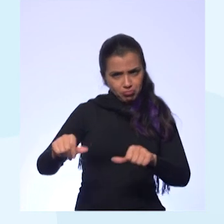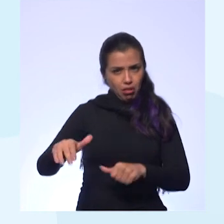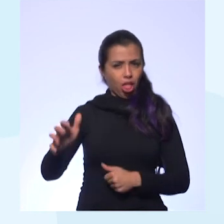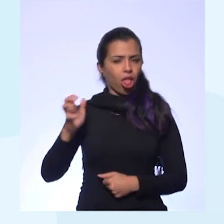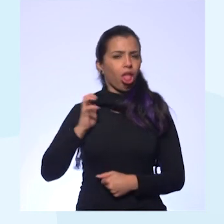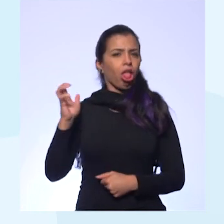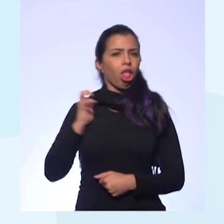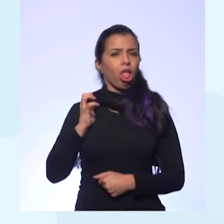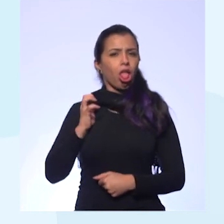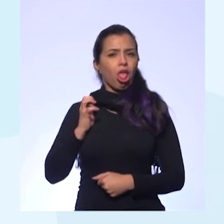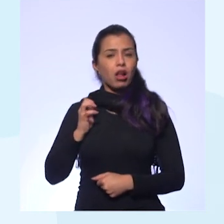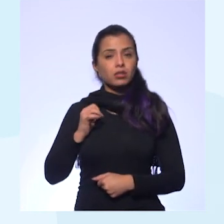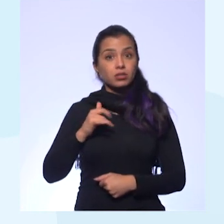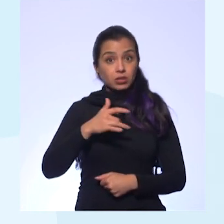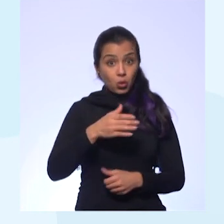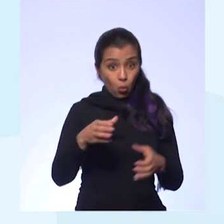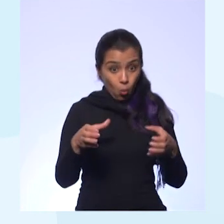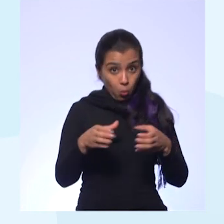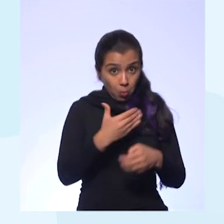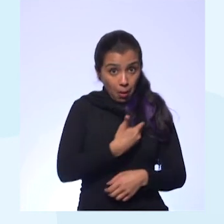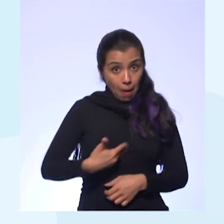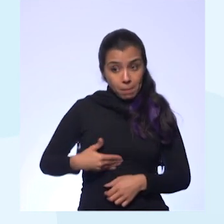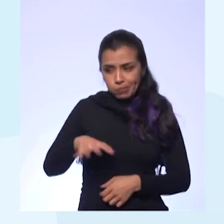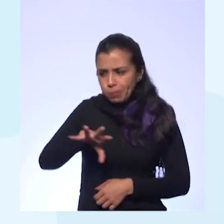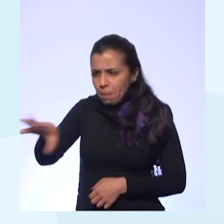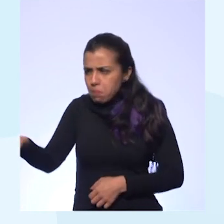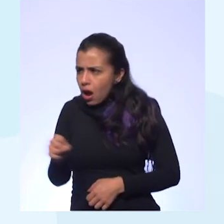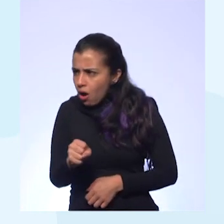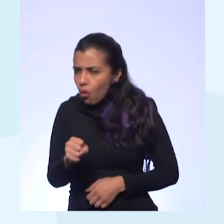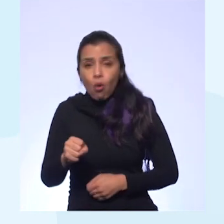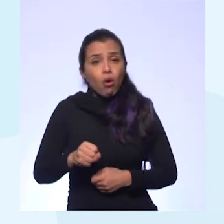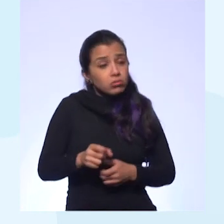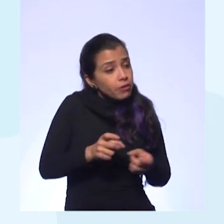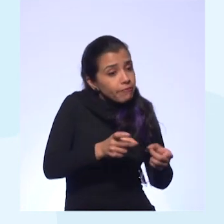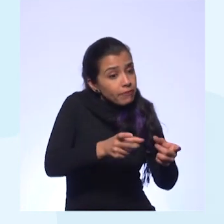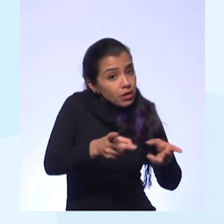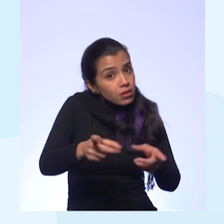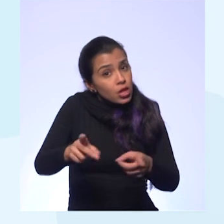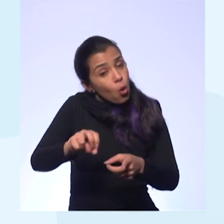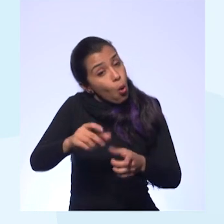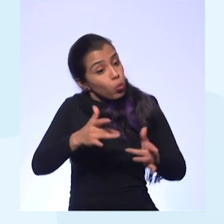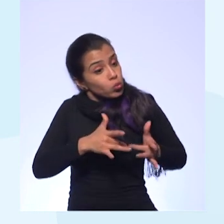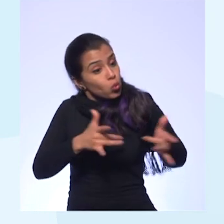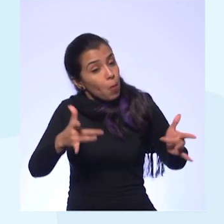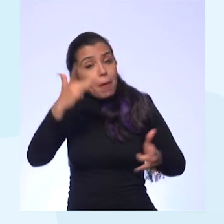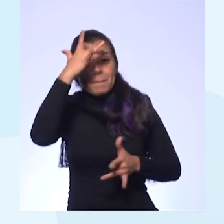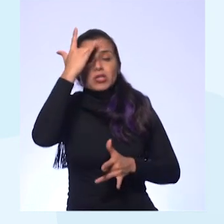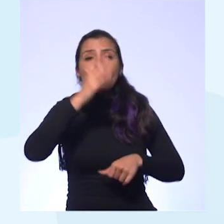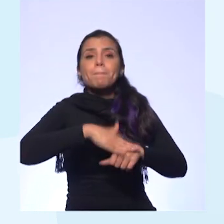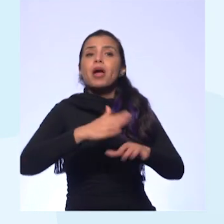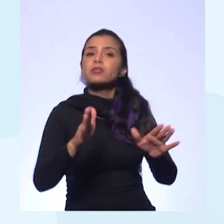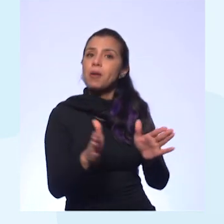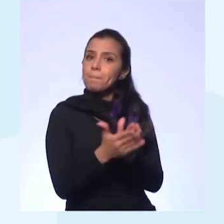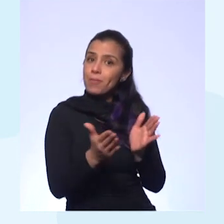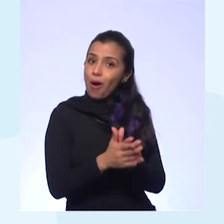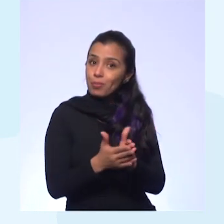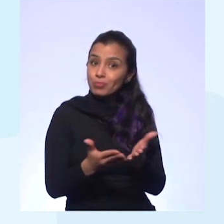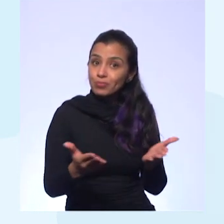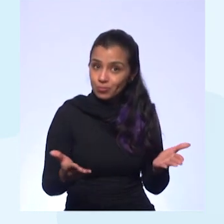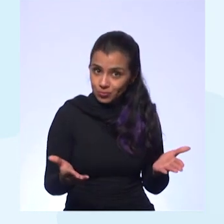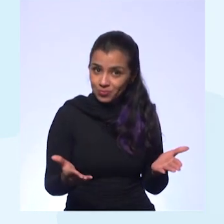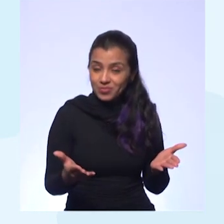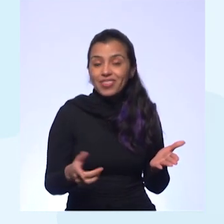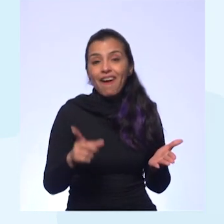confiscadas, doadas ou vendidas, financiadas por um preço baixo para esses camponeses. Isso não deixa de não ser